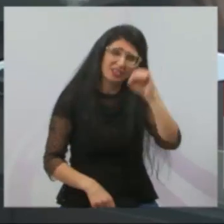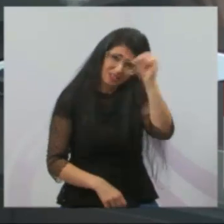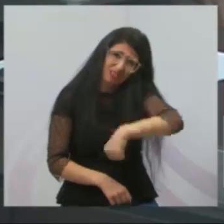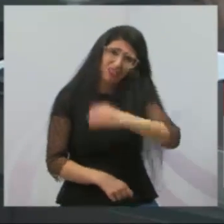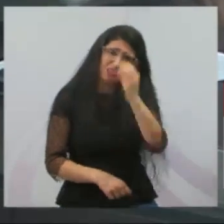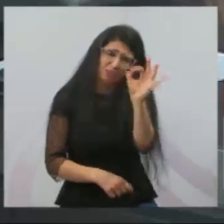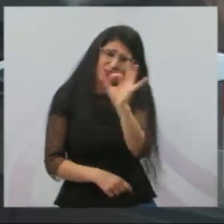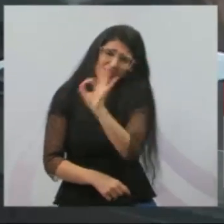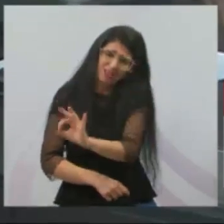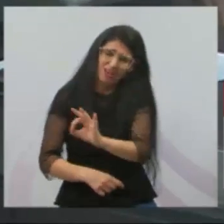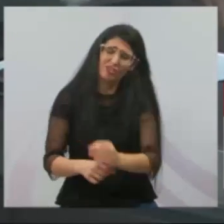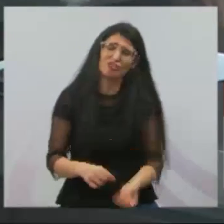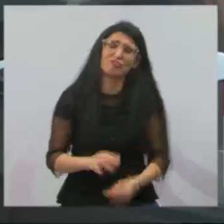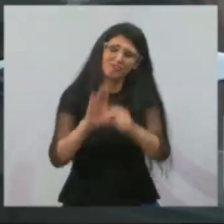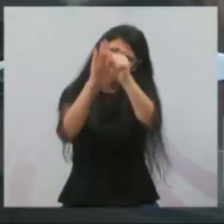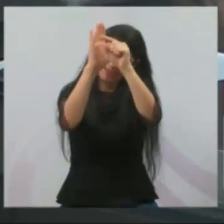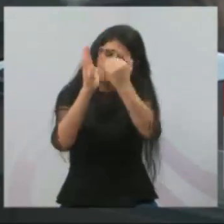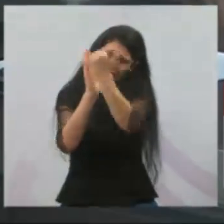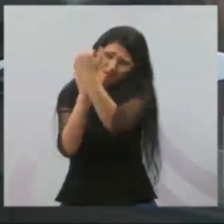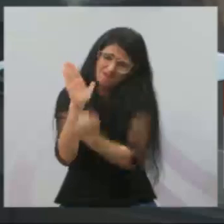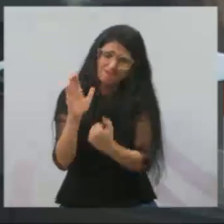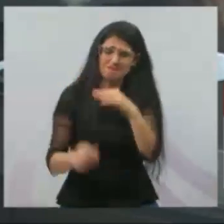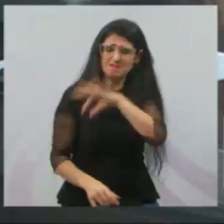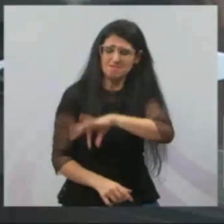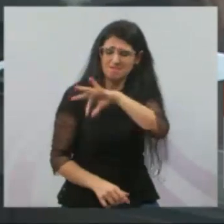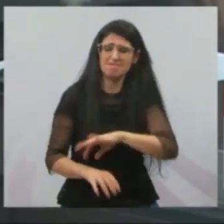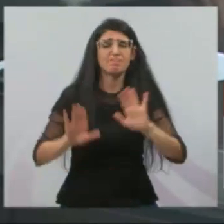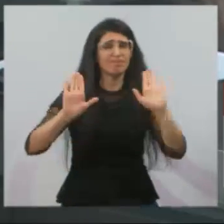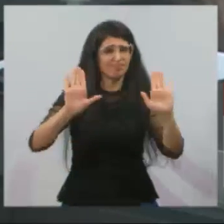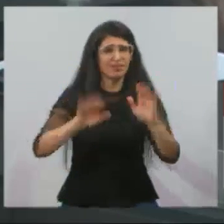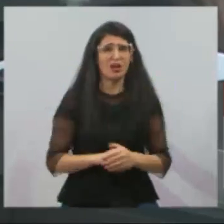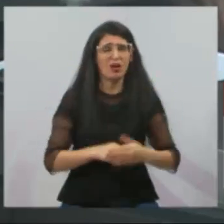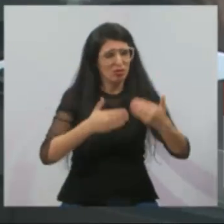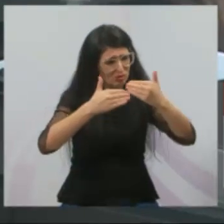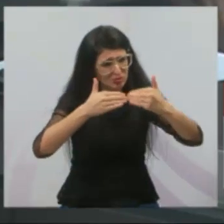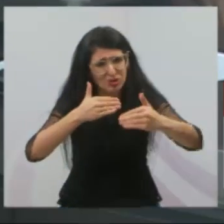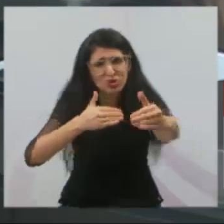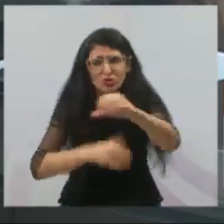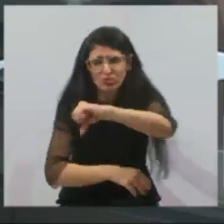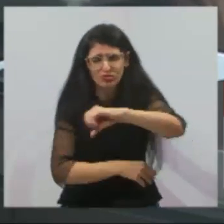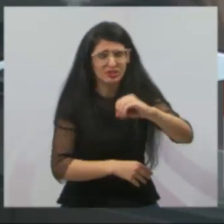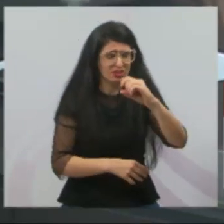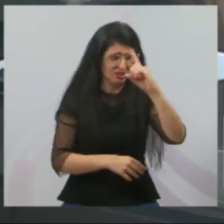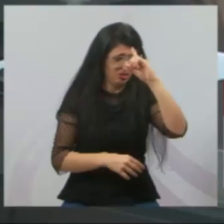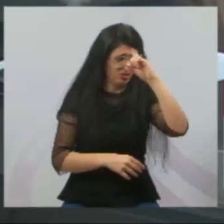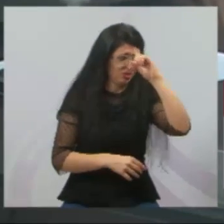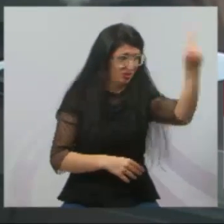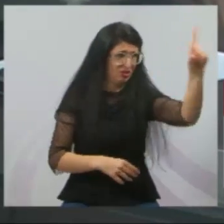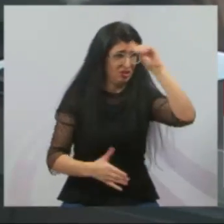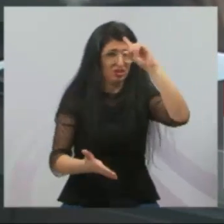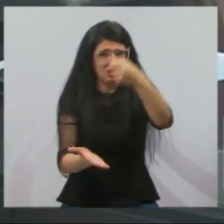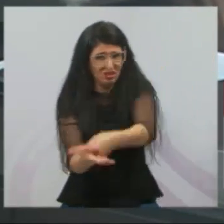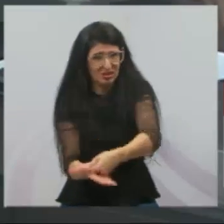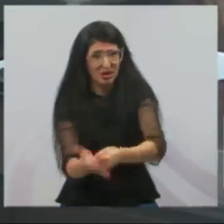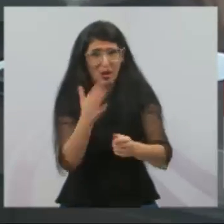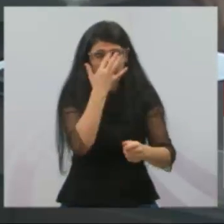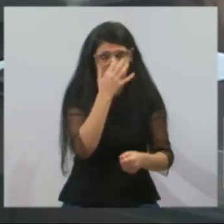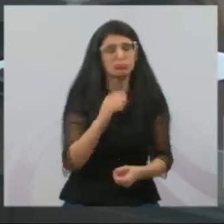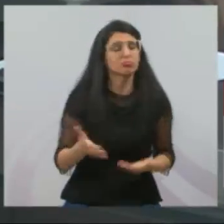Eu rezo para que nesses 90 dias a decisão do Supremo Tribunal seja favorável à